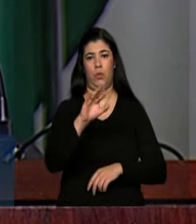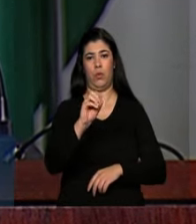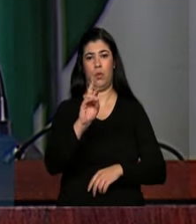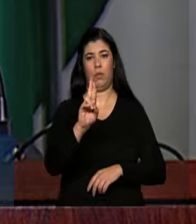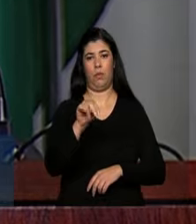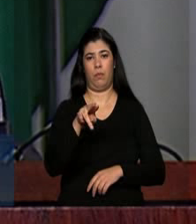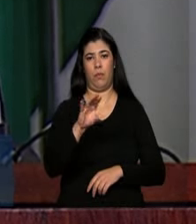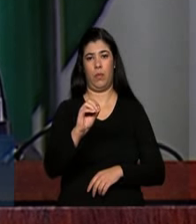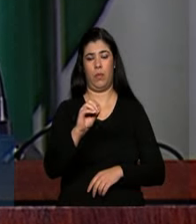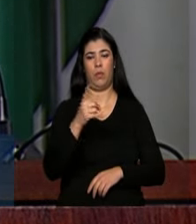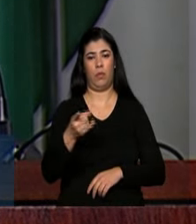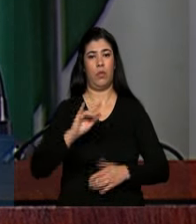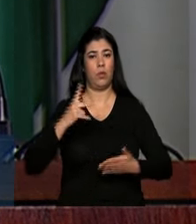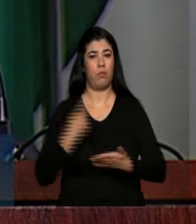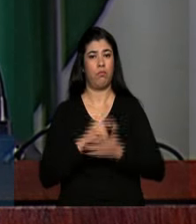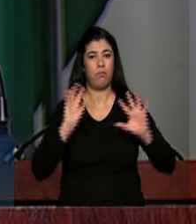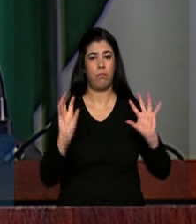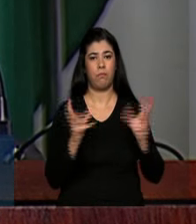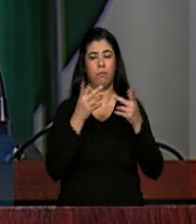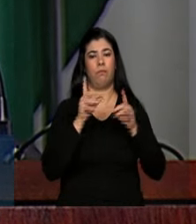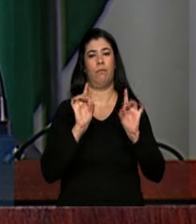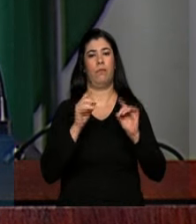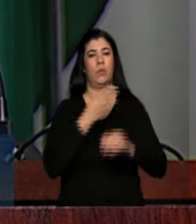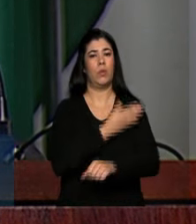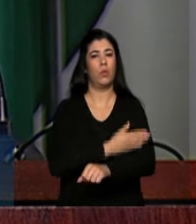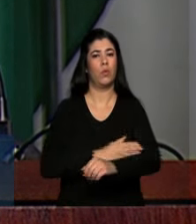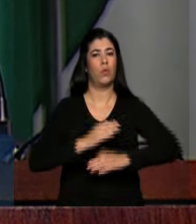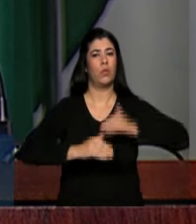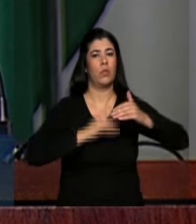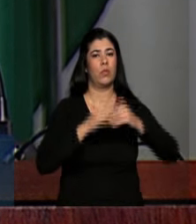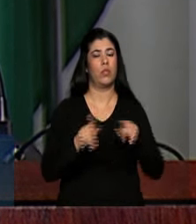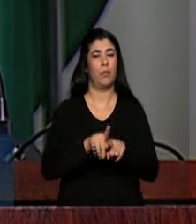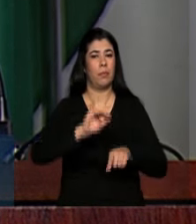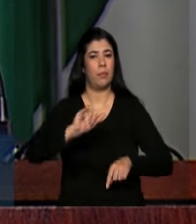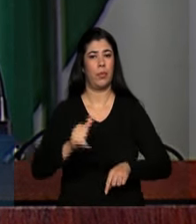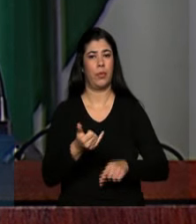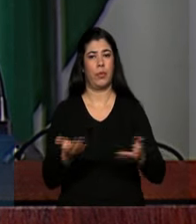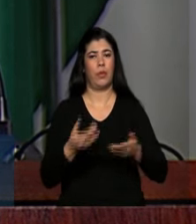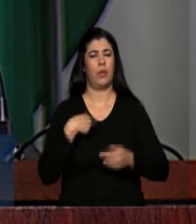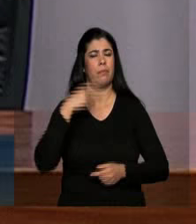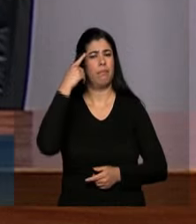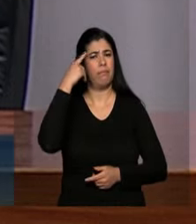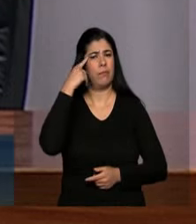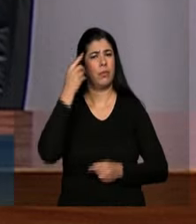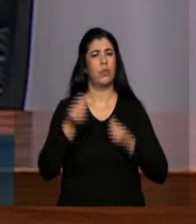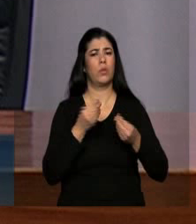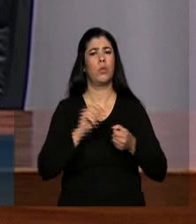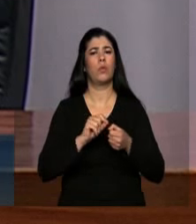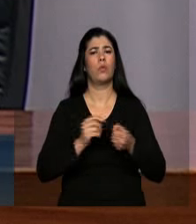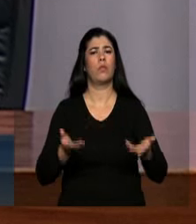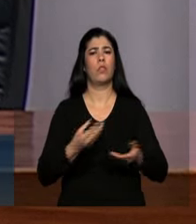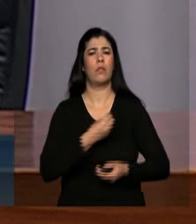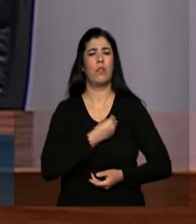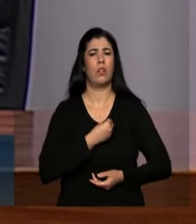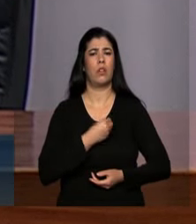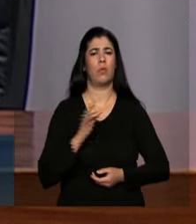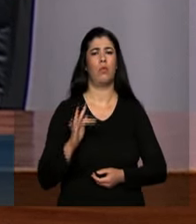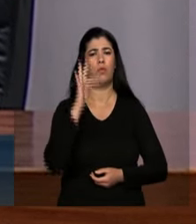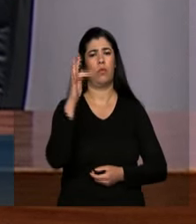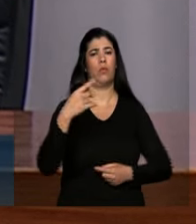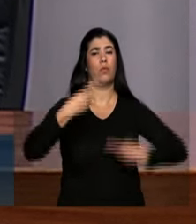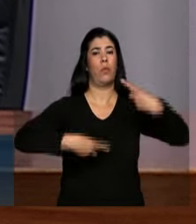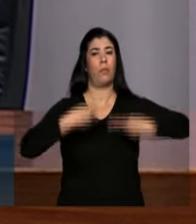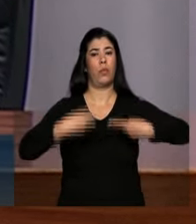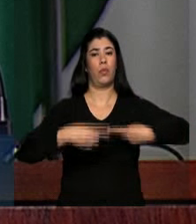é uma importante tradição de nossa casa. É também uma oportunidade para refletirmos sobre o presente e o futuro da nossa